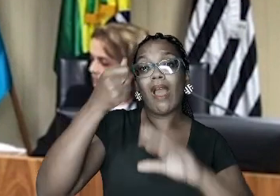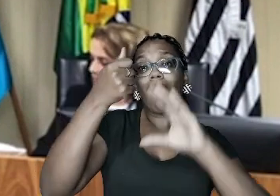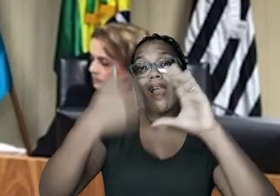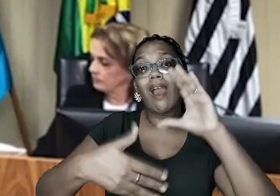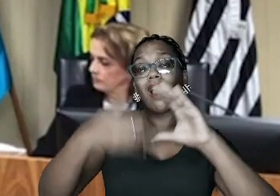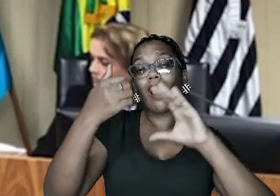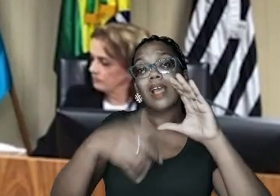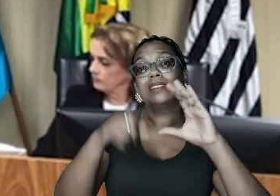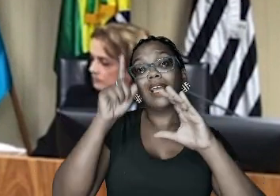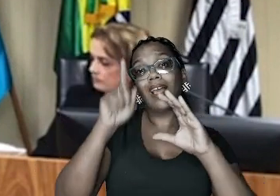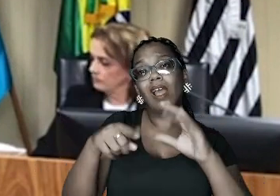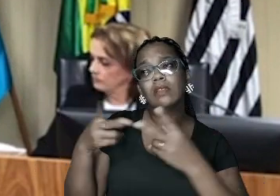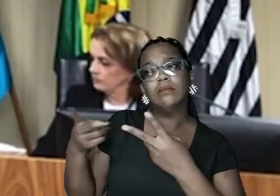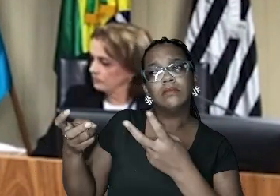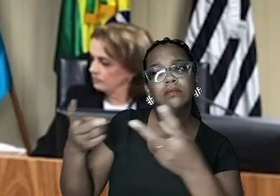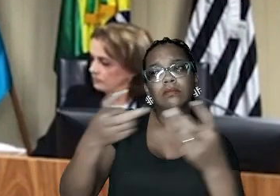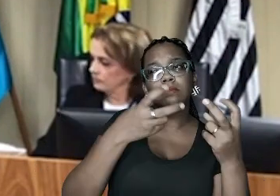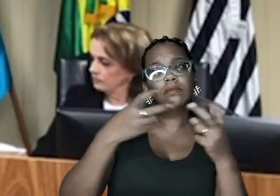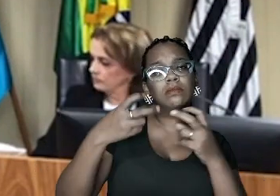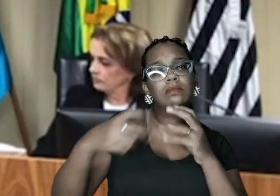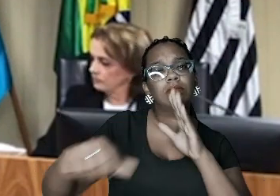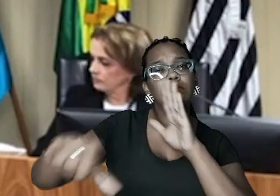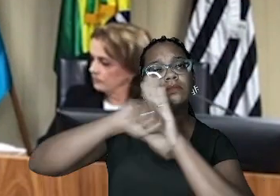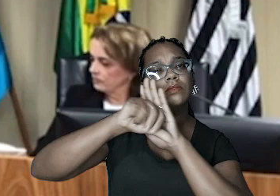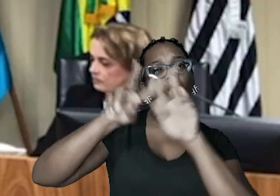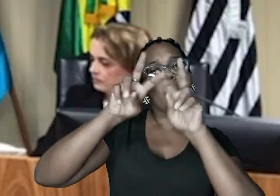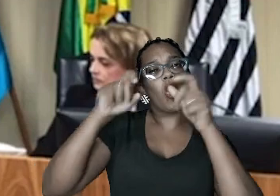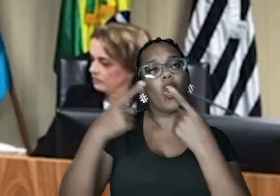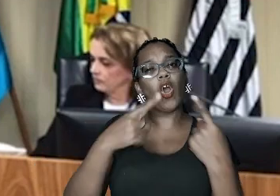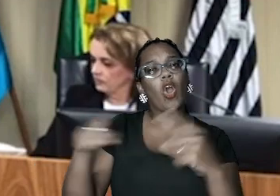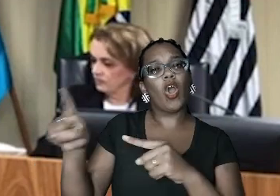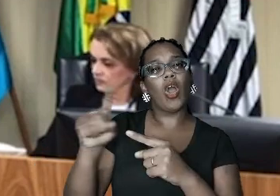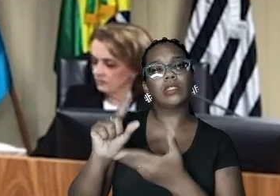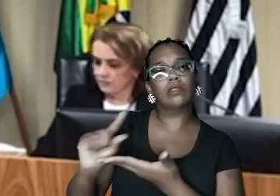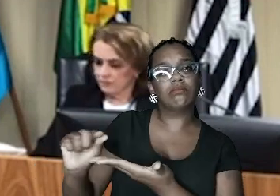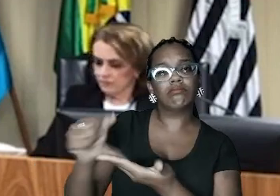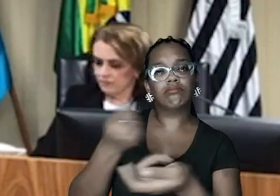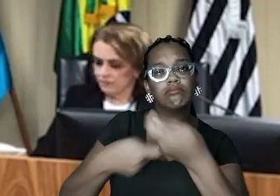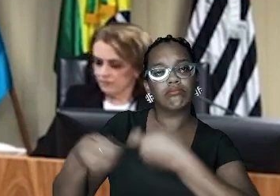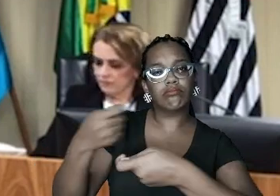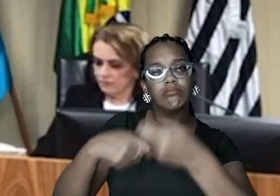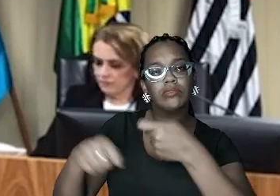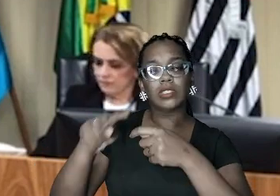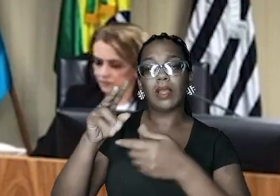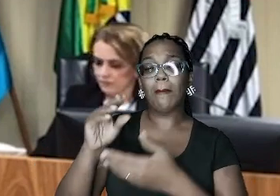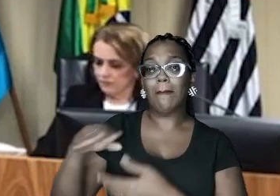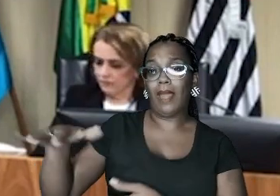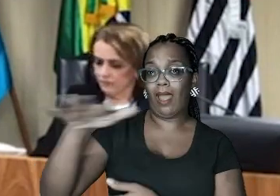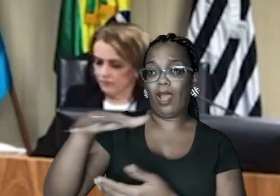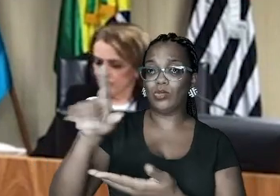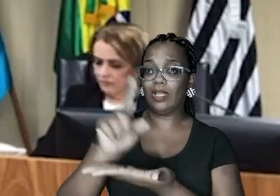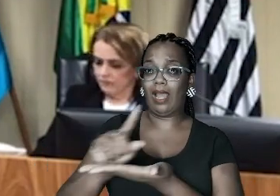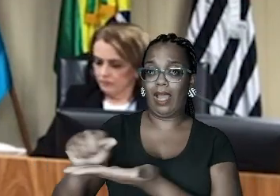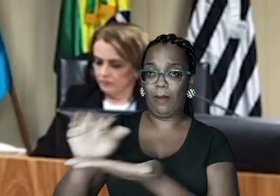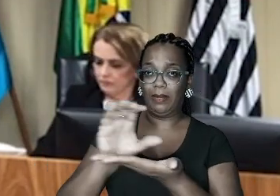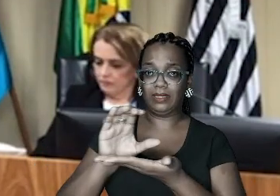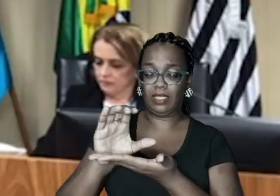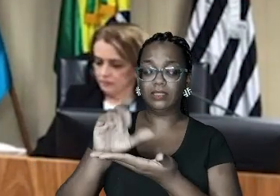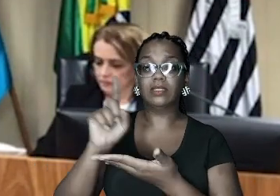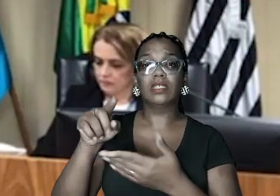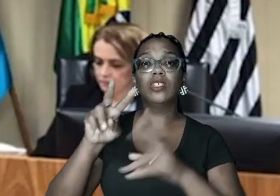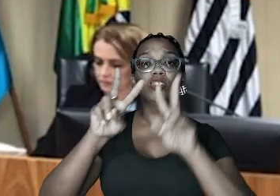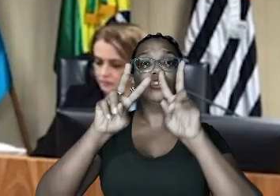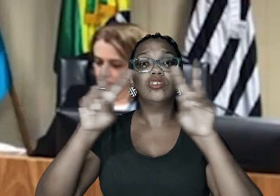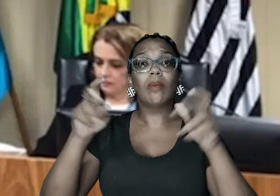na Seara dos delitos contra a ordem econômica já inserindo os eleitos contra o mercado de capitais essa assessoriedade administrativa faz com